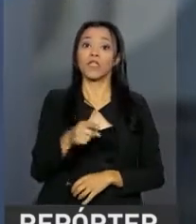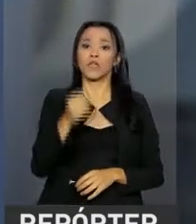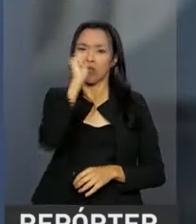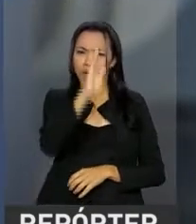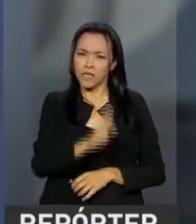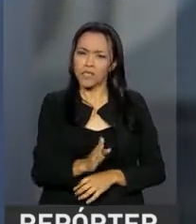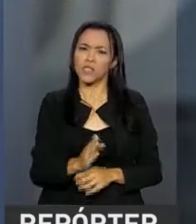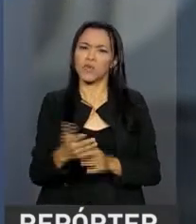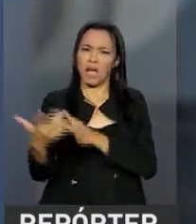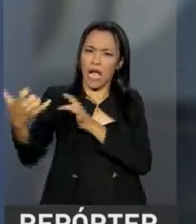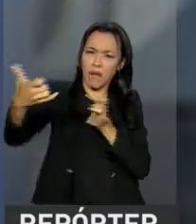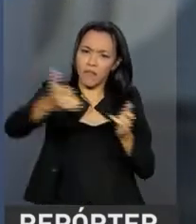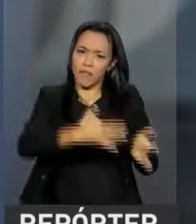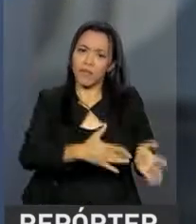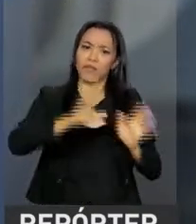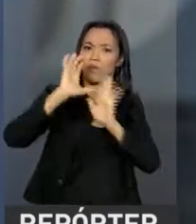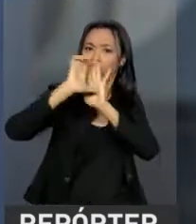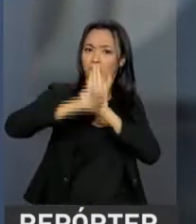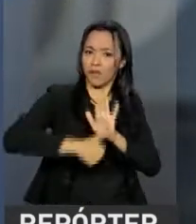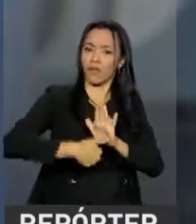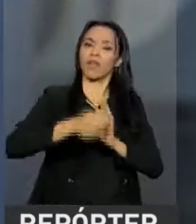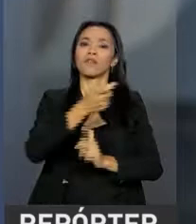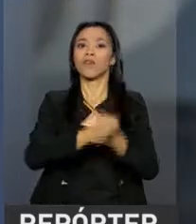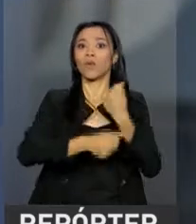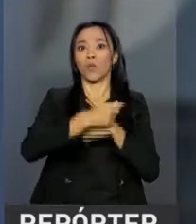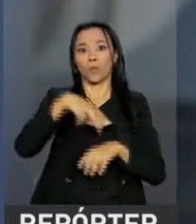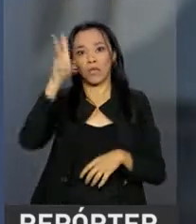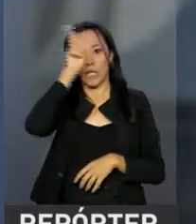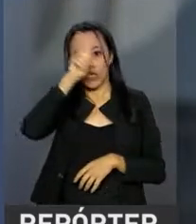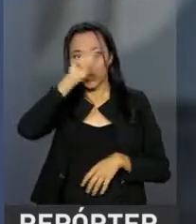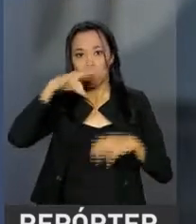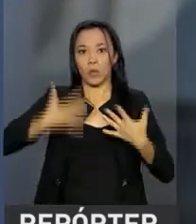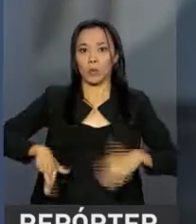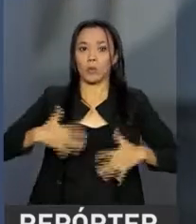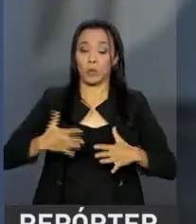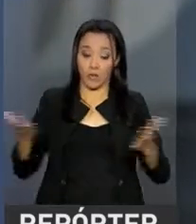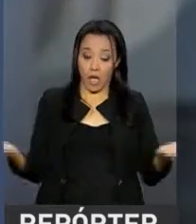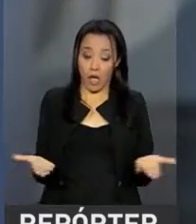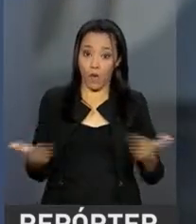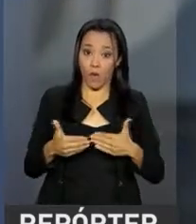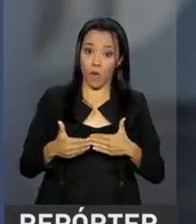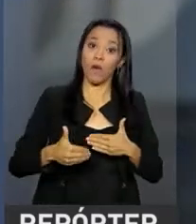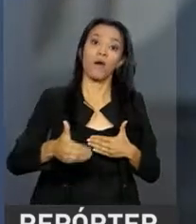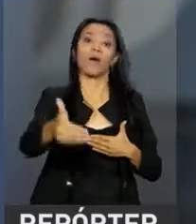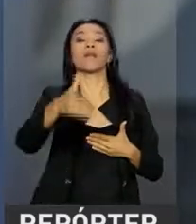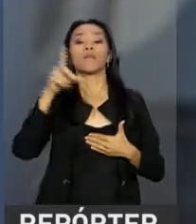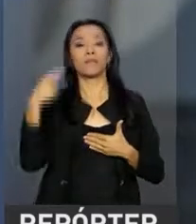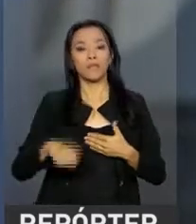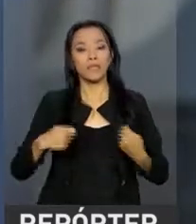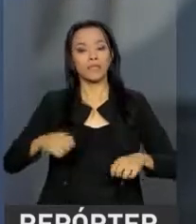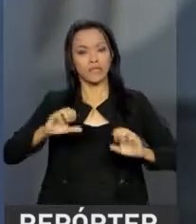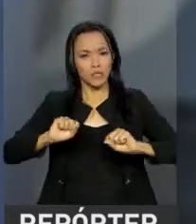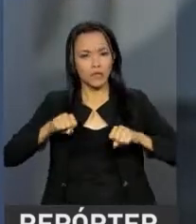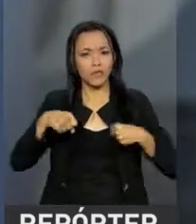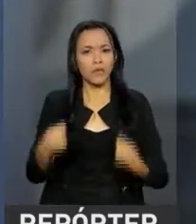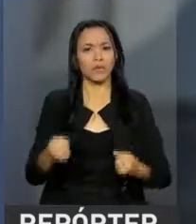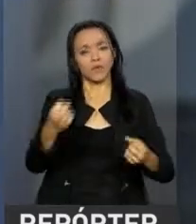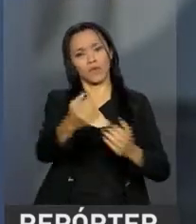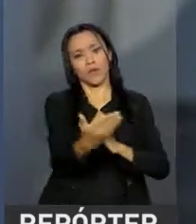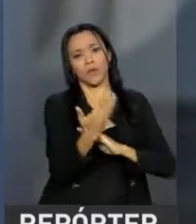recessão econômica da sua história e que neste momento é necessário um esforço conjunto de toda a sociedade